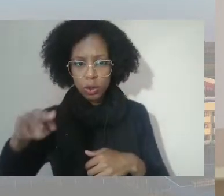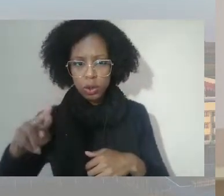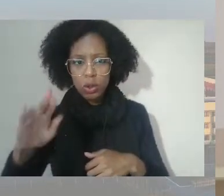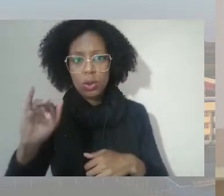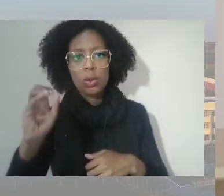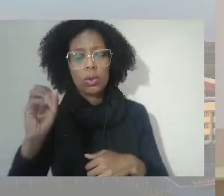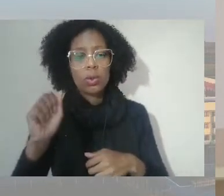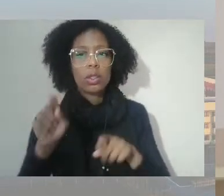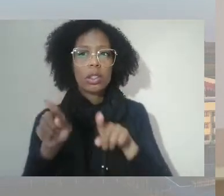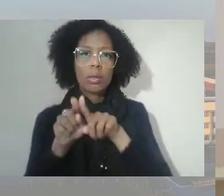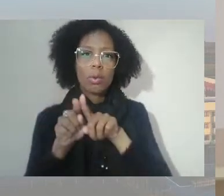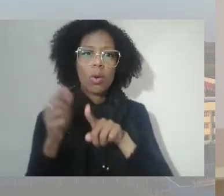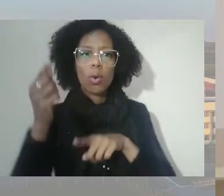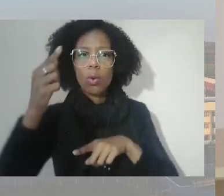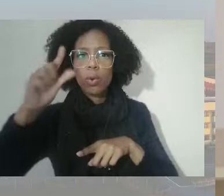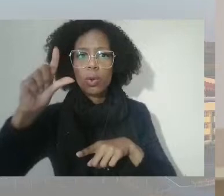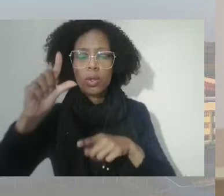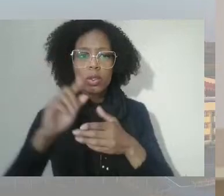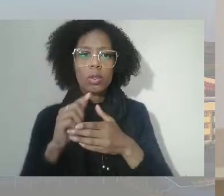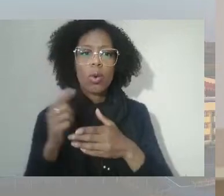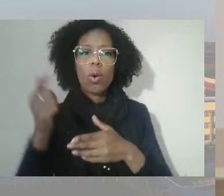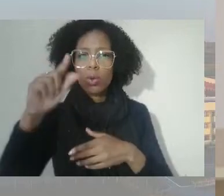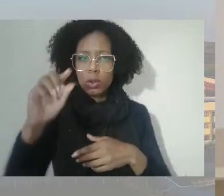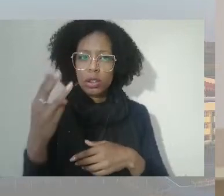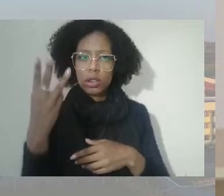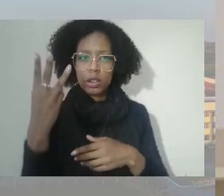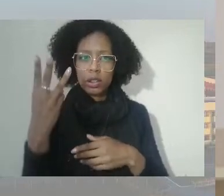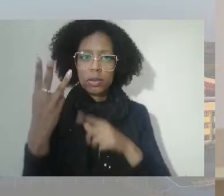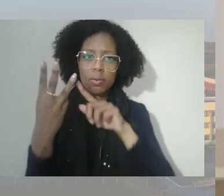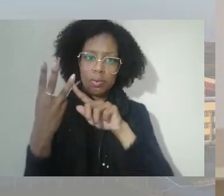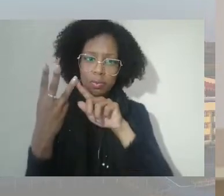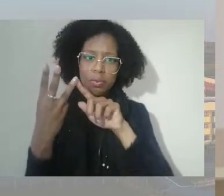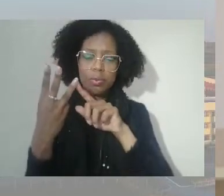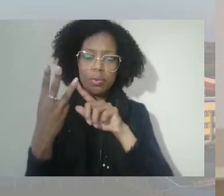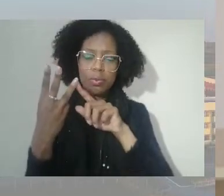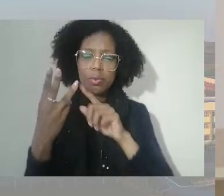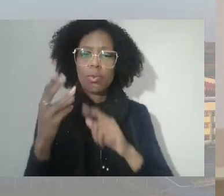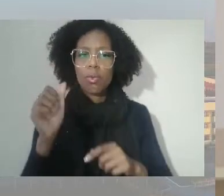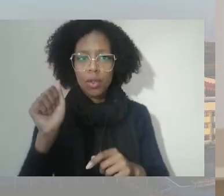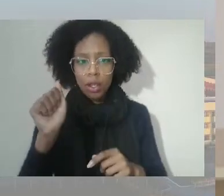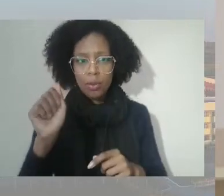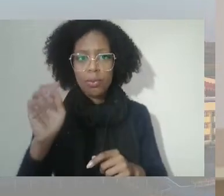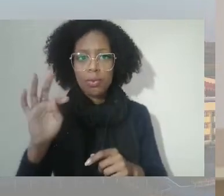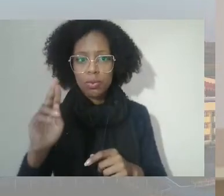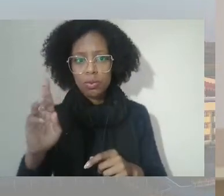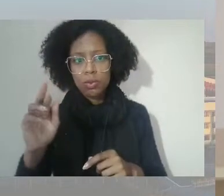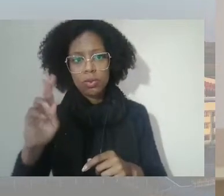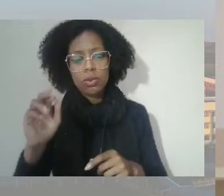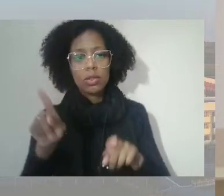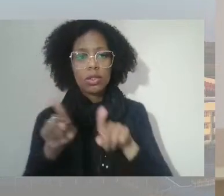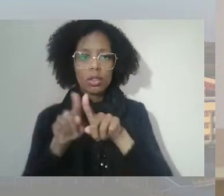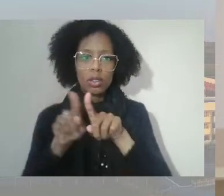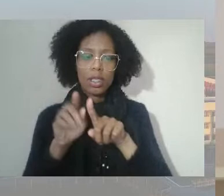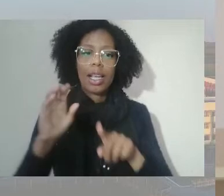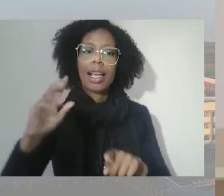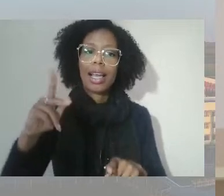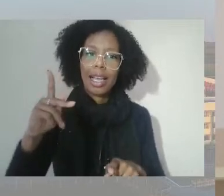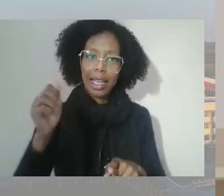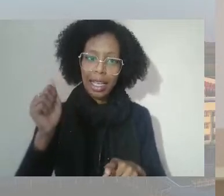mais os outros três, o Arthur, a Karina e o Domingos, tá?